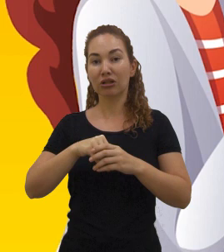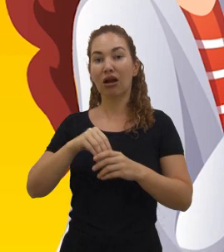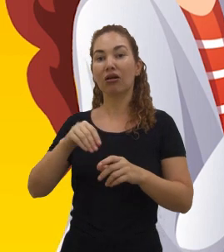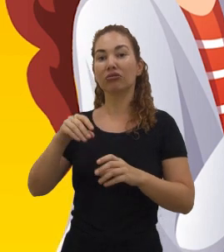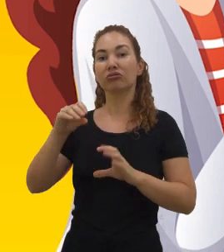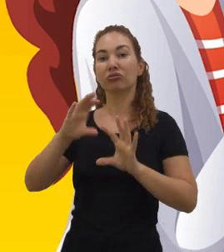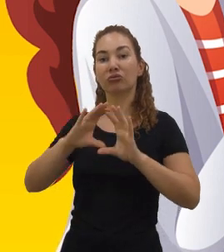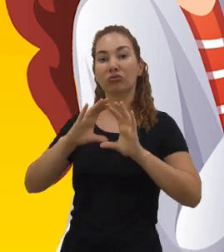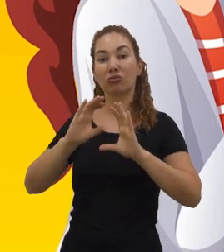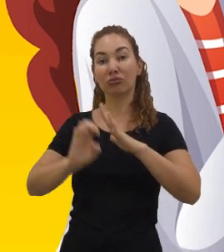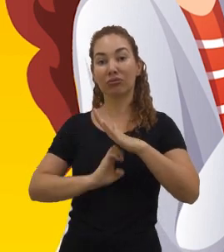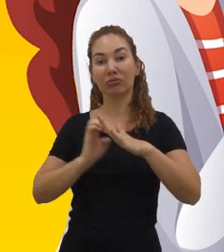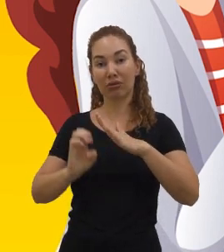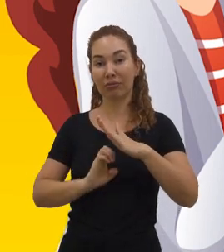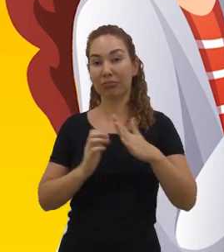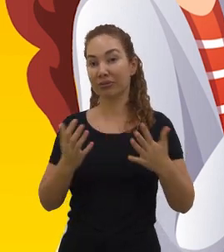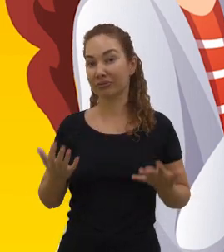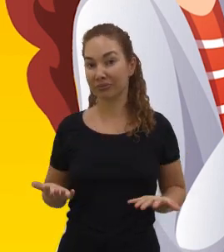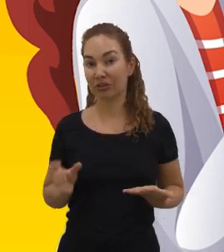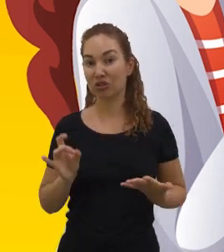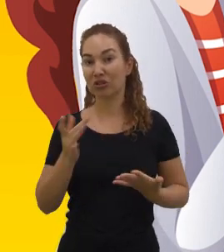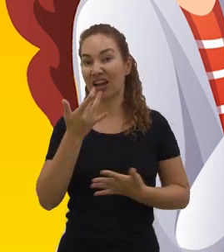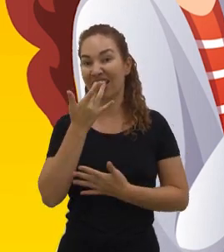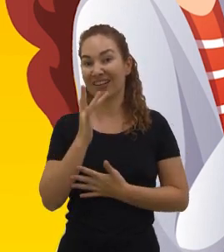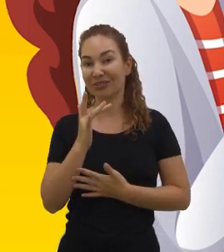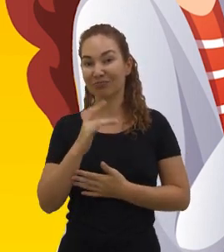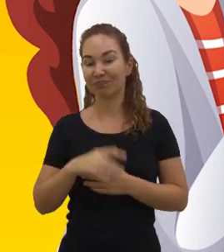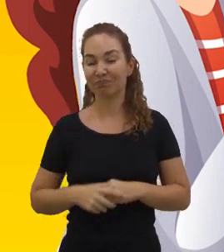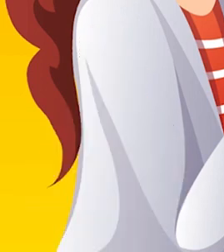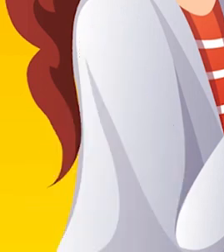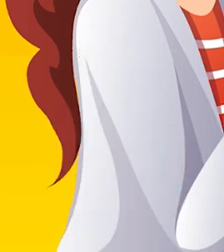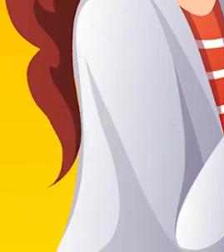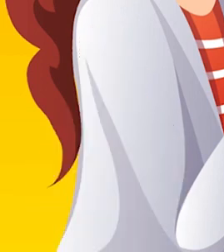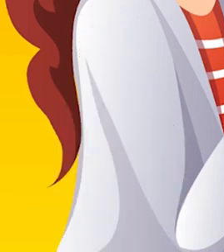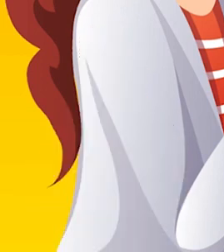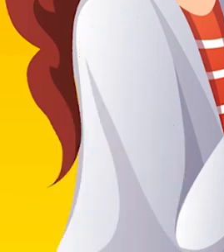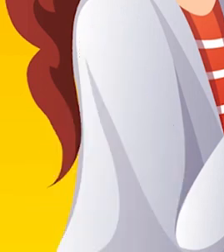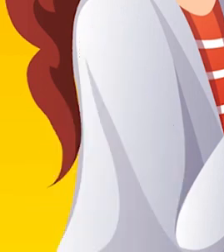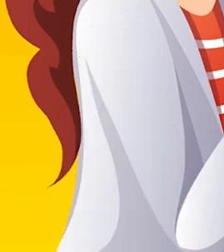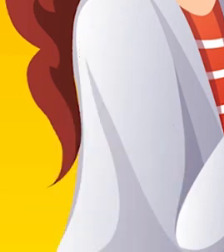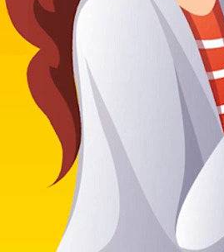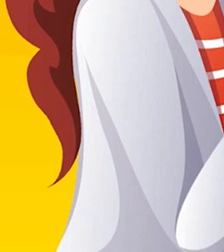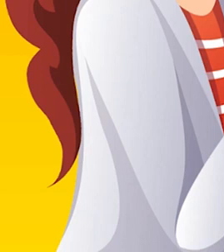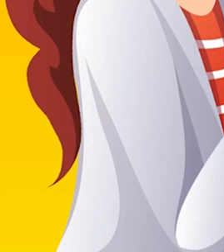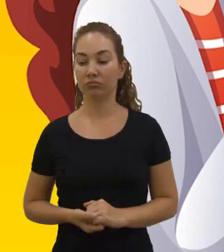porque não tinha ninguém, basicamente. Era só um monte de pessoa branca.